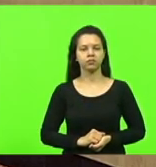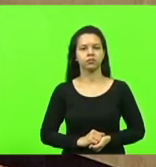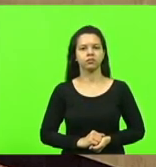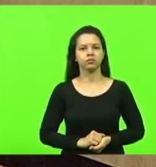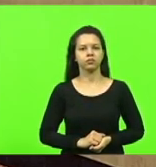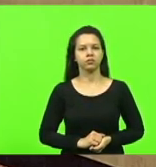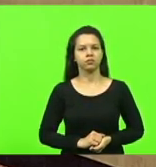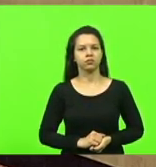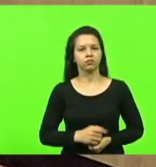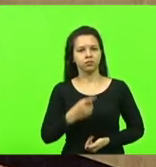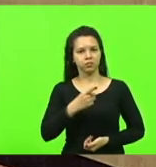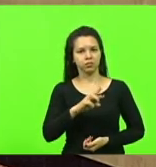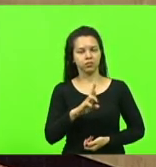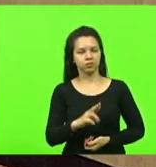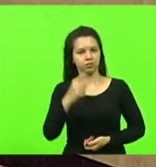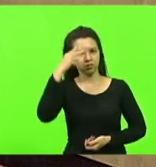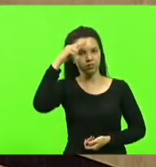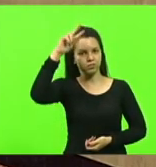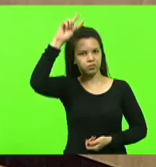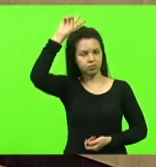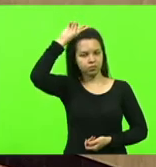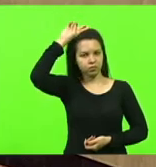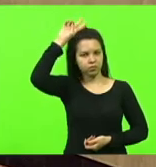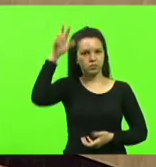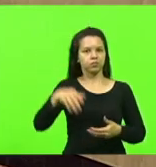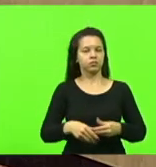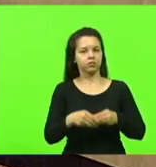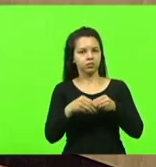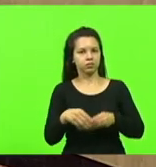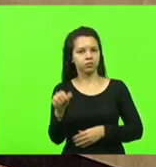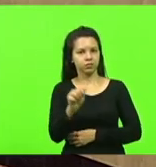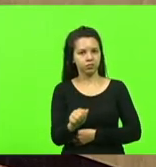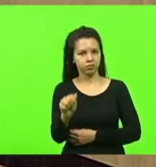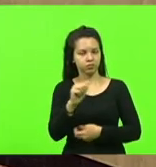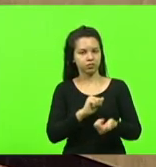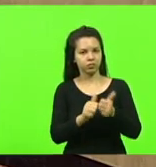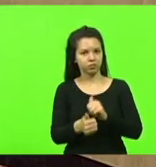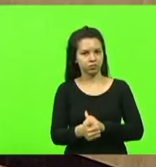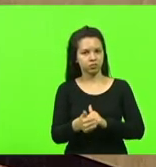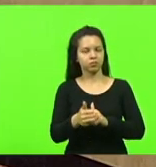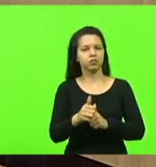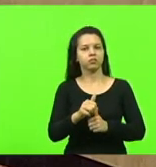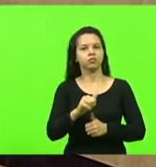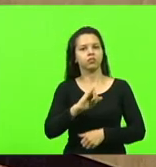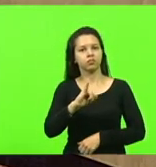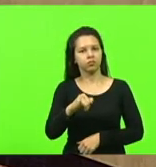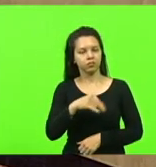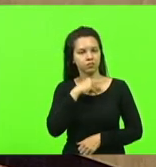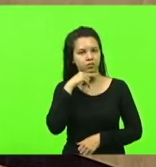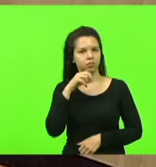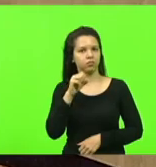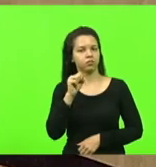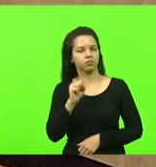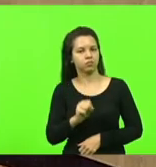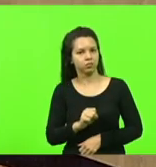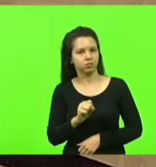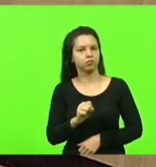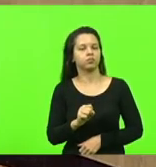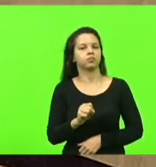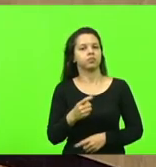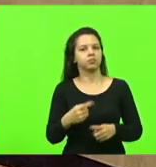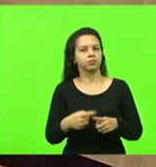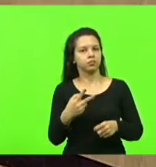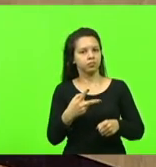deputado doutor Vicente Caropreso. Cumprimentando a Associação Desportiva Jaraguá. Pela conquista da Copa do Brasil de Futsal 2021. Em discussão.